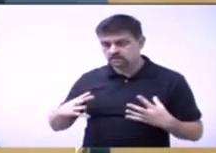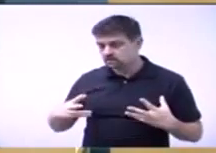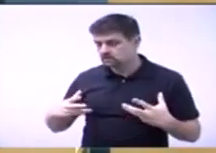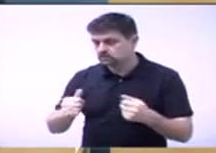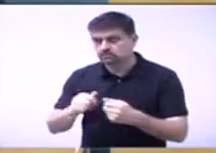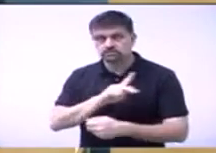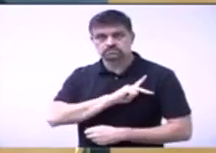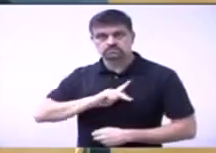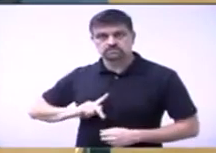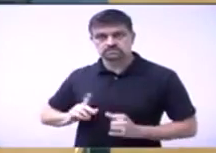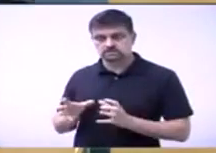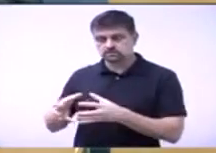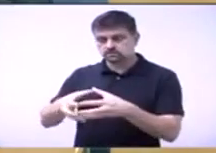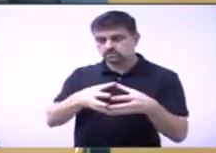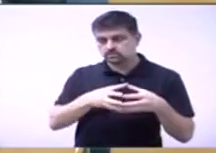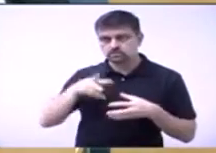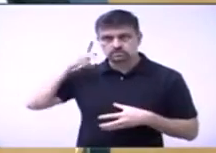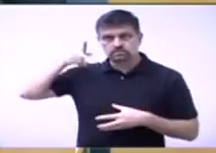aqui presente.